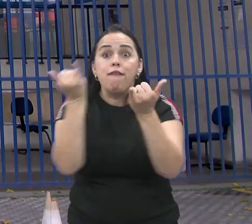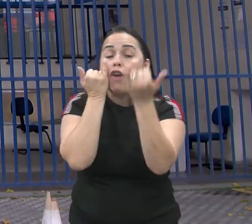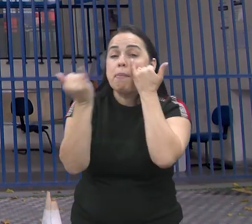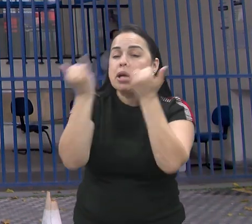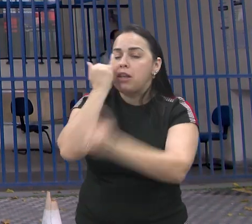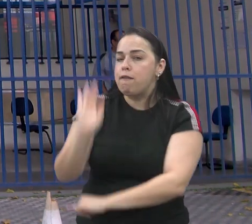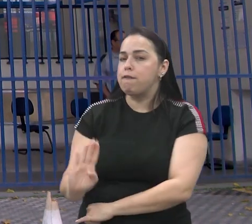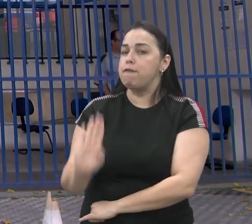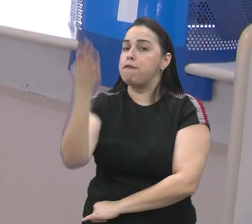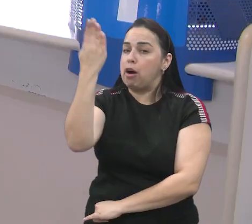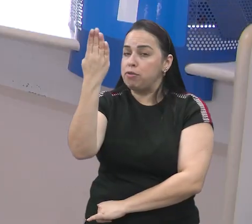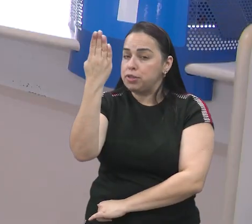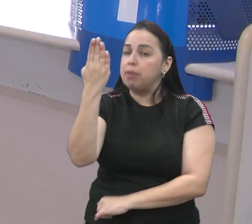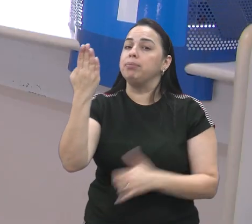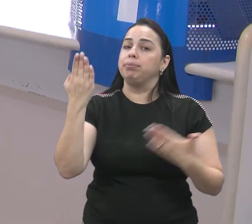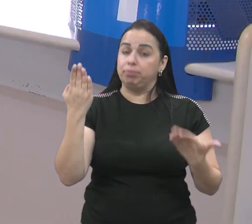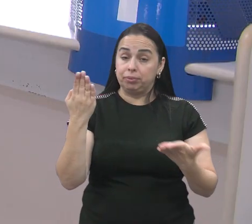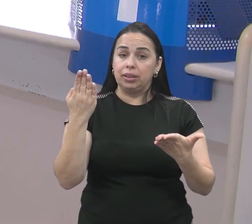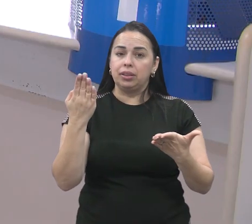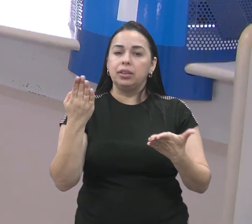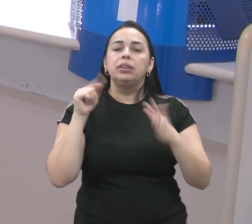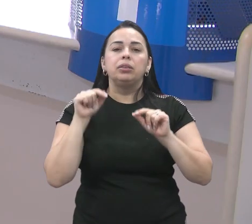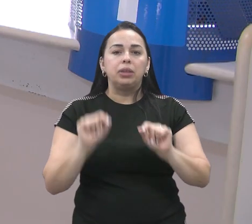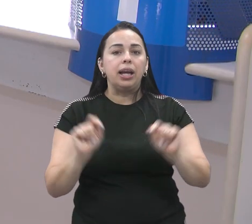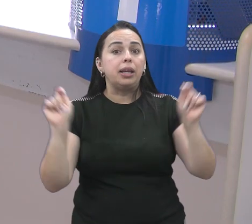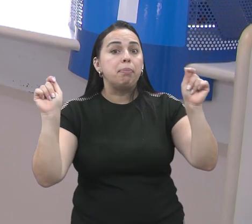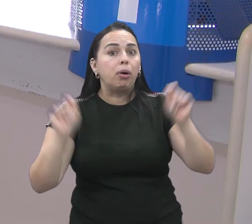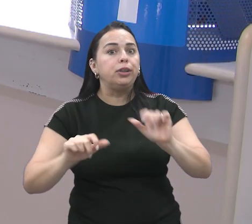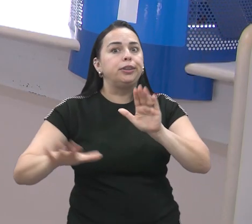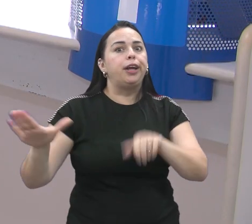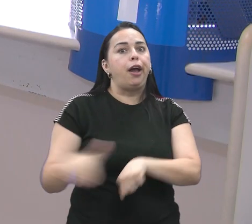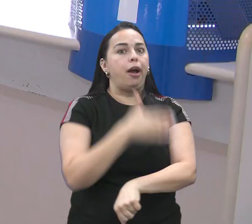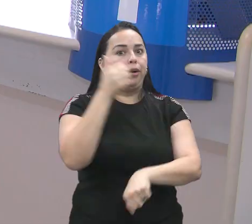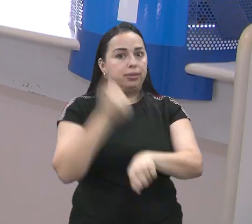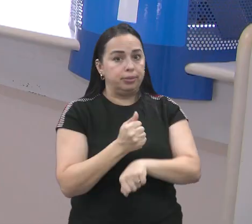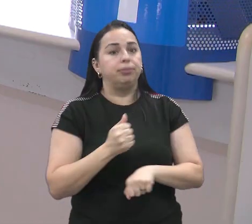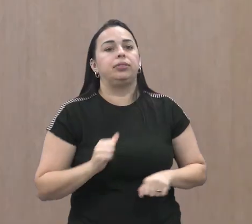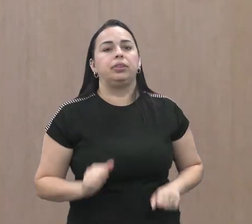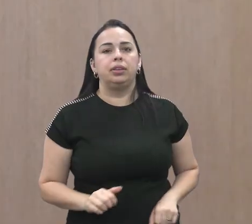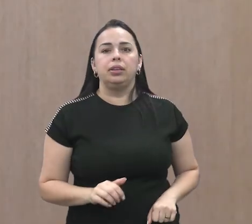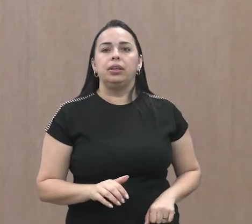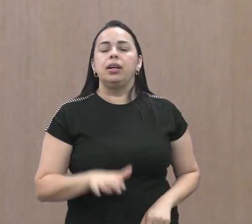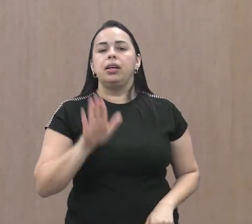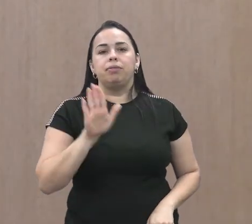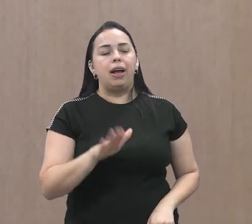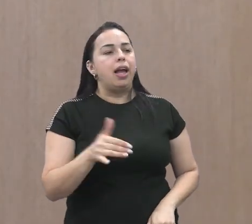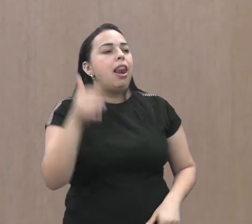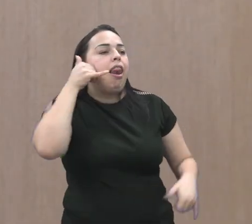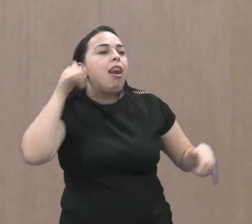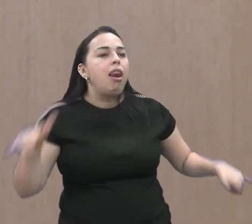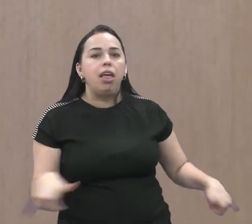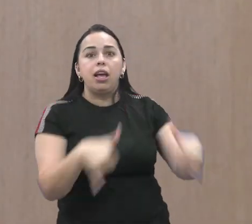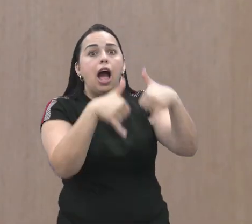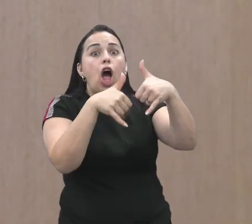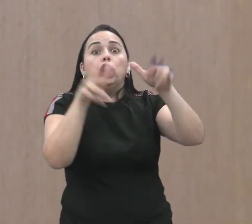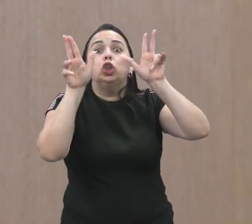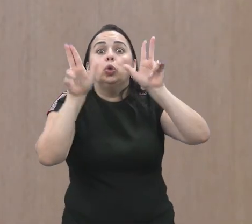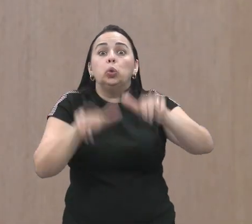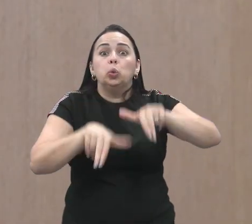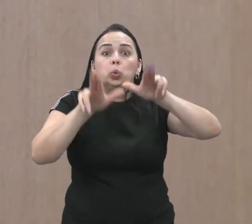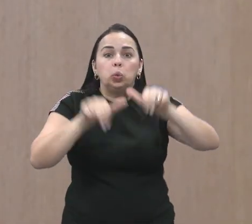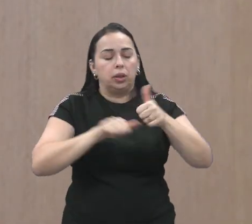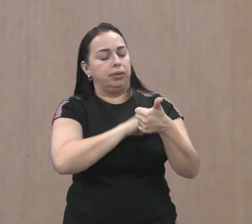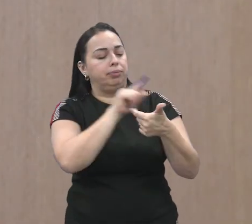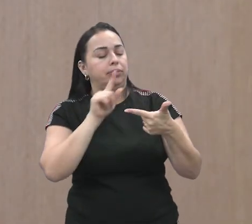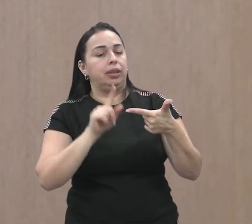de notícias falsas para a exigência da prova de vida e sobre possíveis golpes. O INSS jamais vai ligar para o